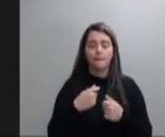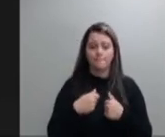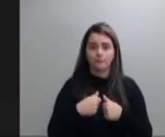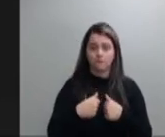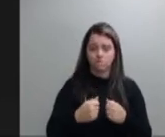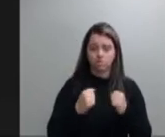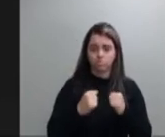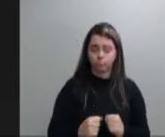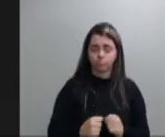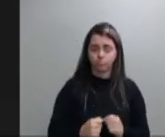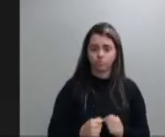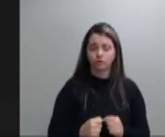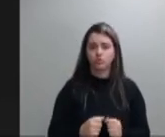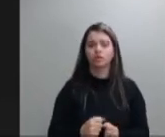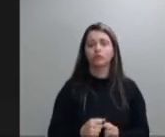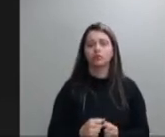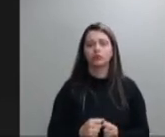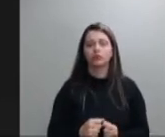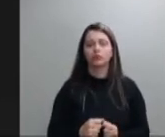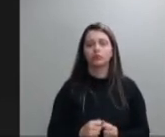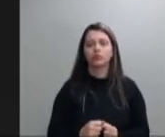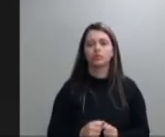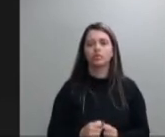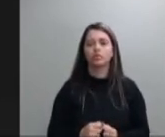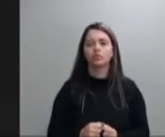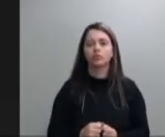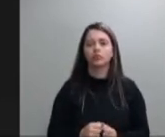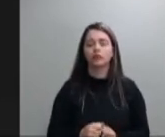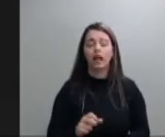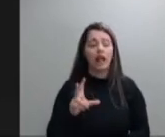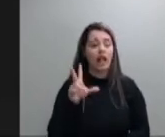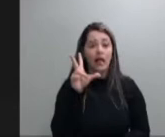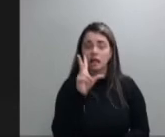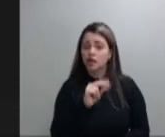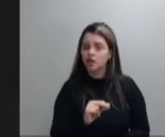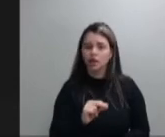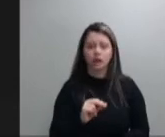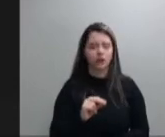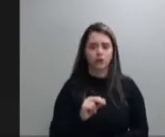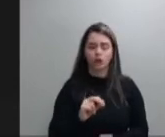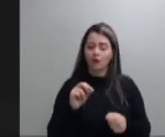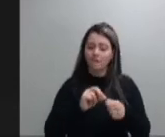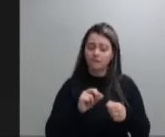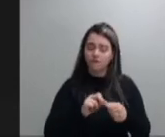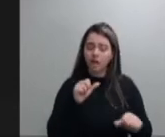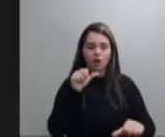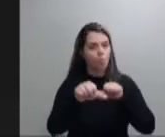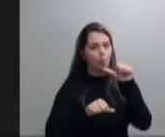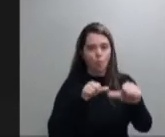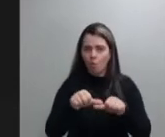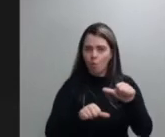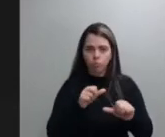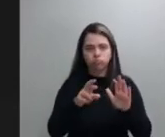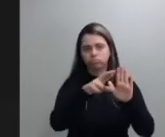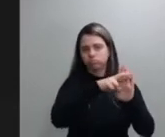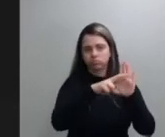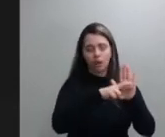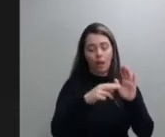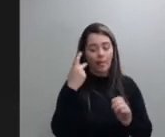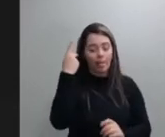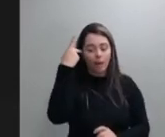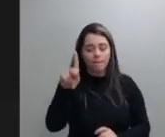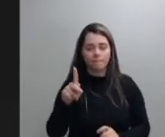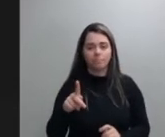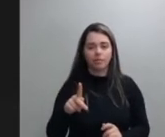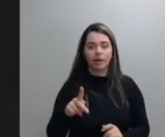comissão sanar possíveis casos omissos não autoriza sucessivas mudanças de regra para não gerar instabilidade entre os